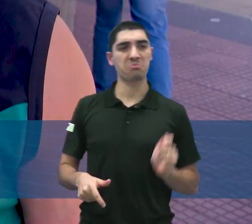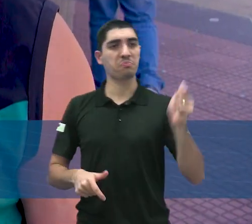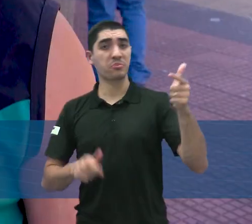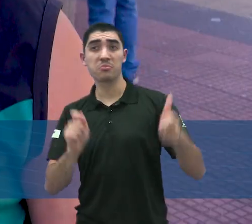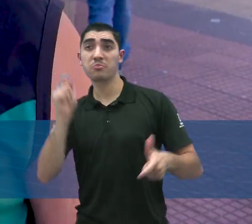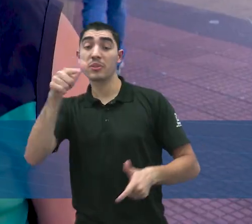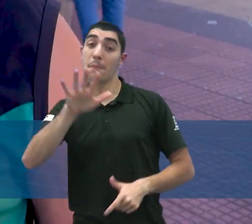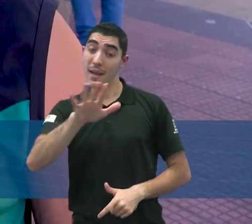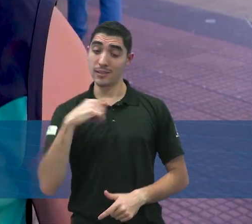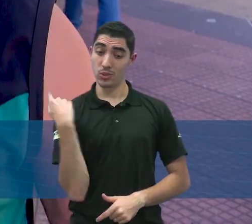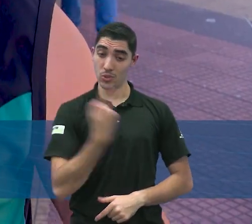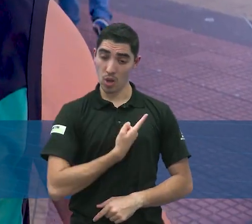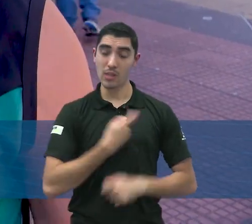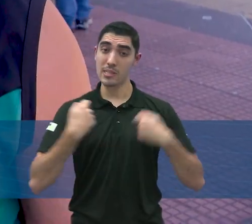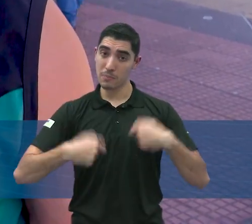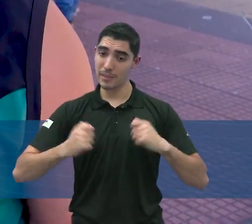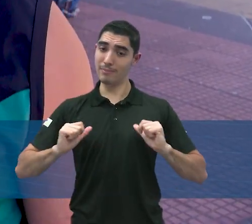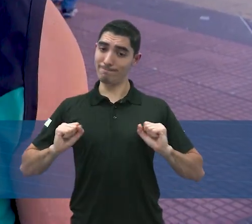da gente.